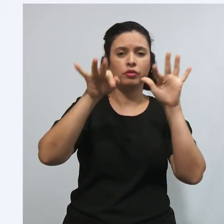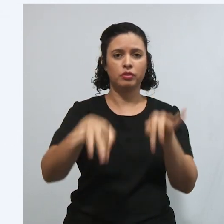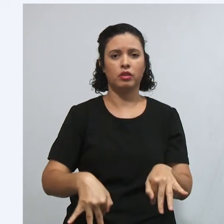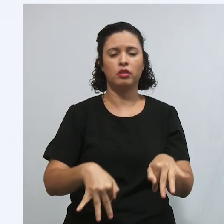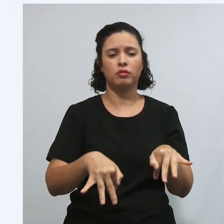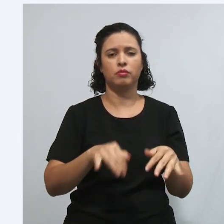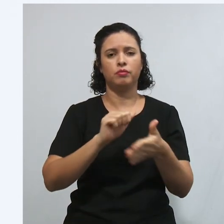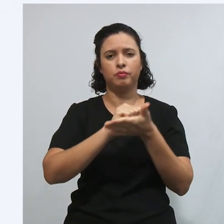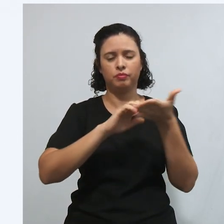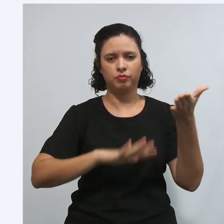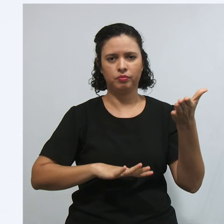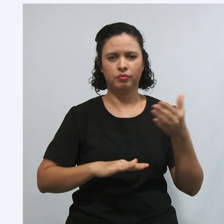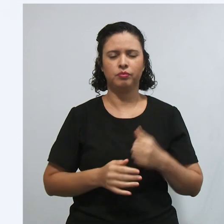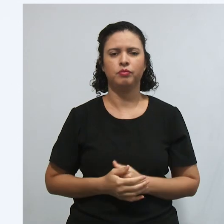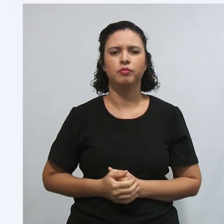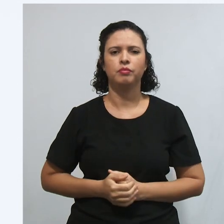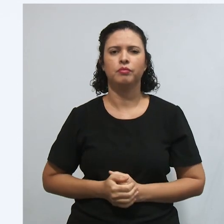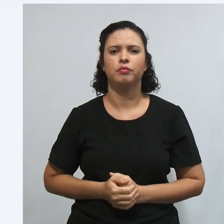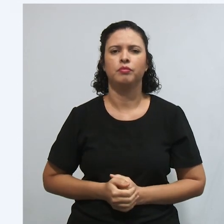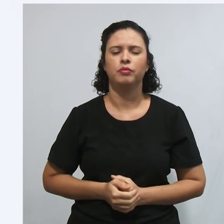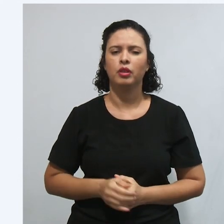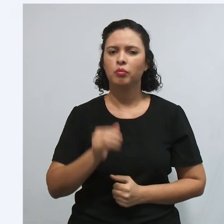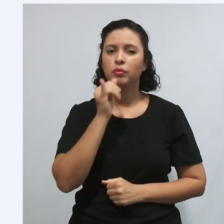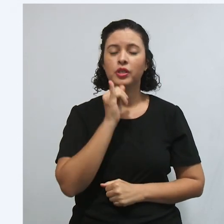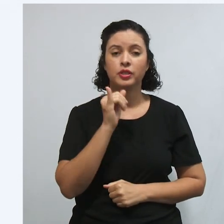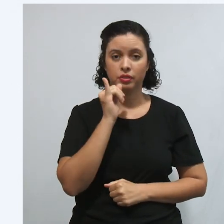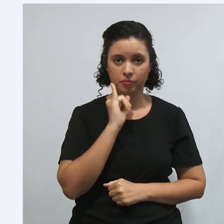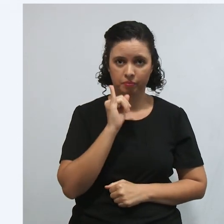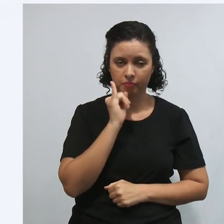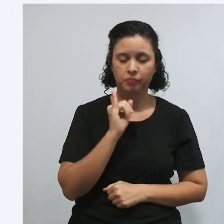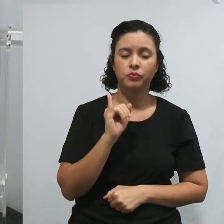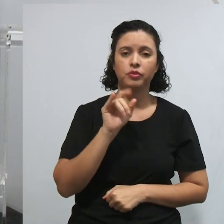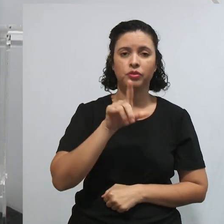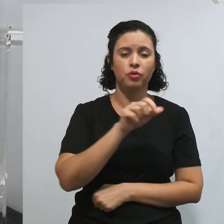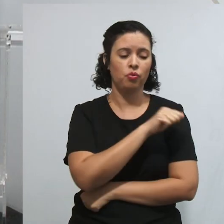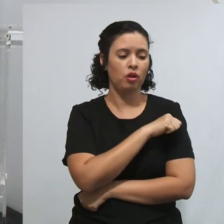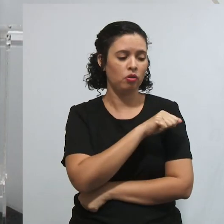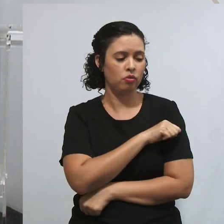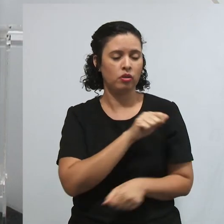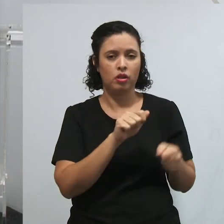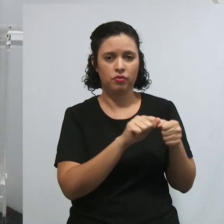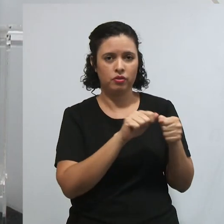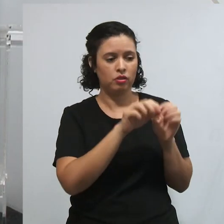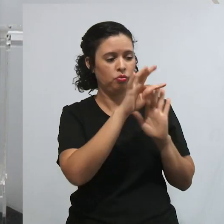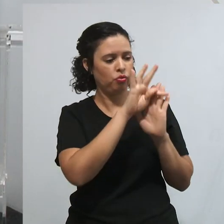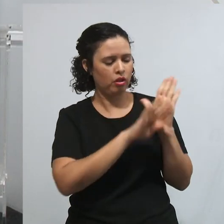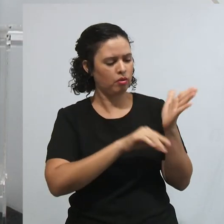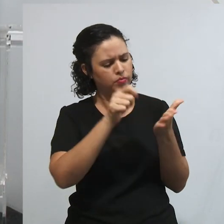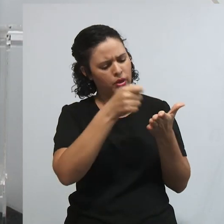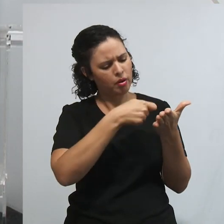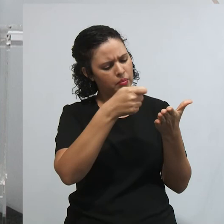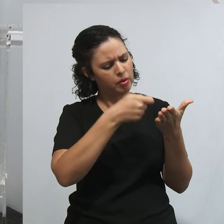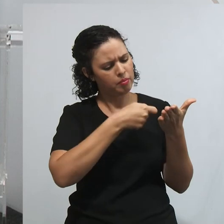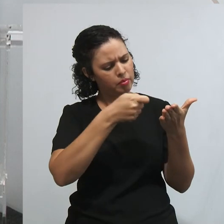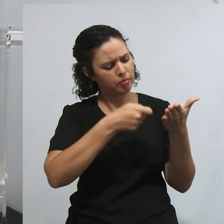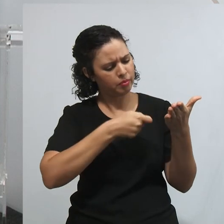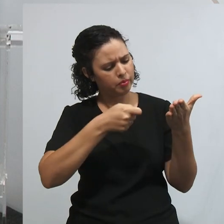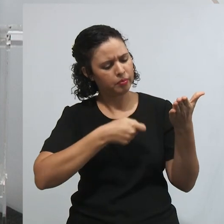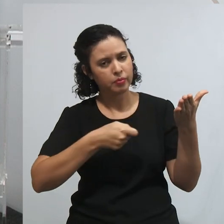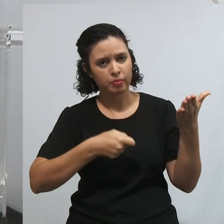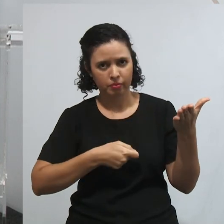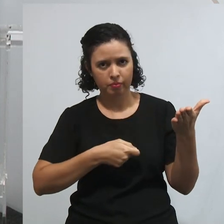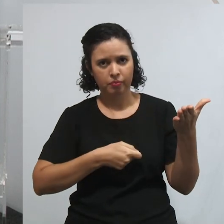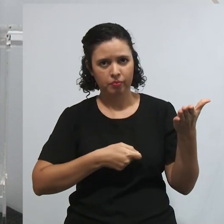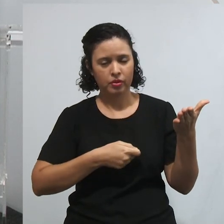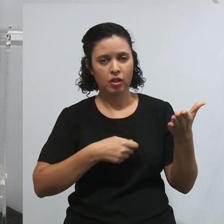final da ação. Vamos pensar no seguinte exemplo. O aluno está produzindo um texto. Quando